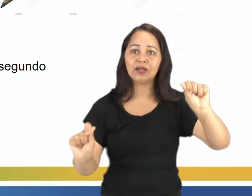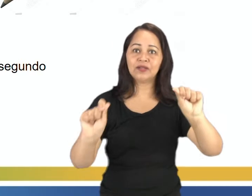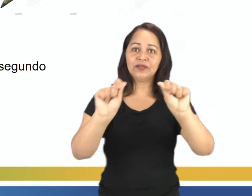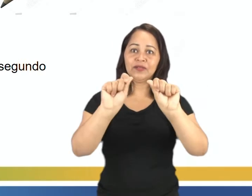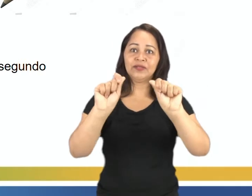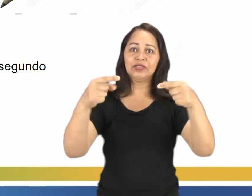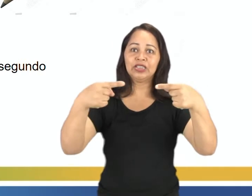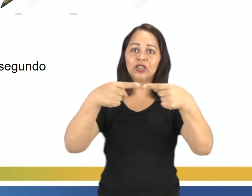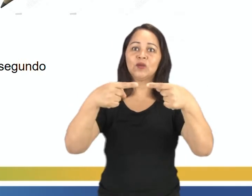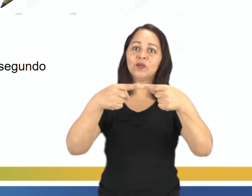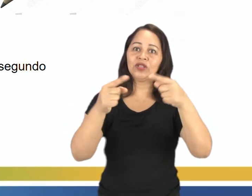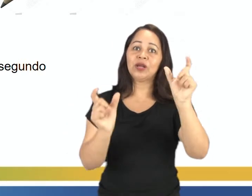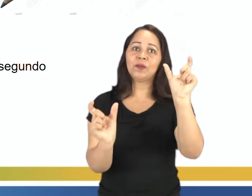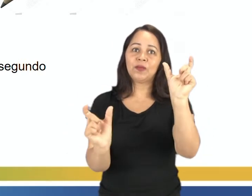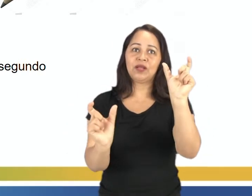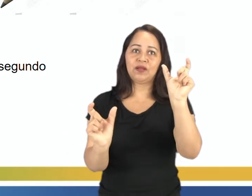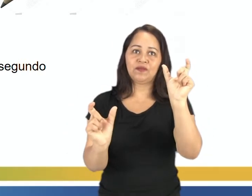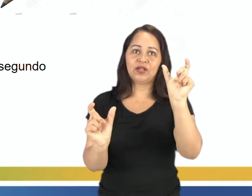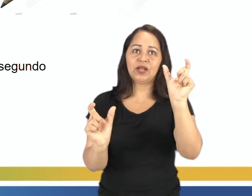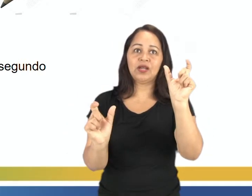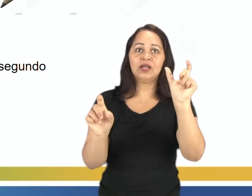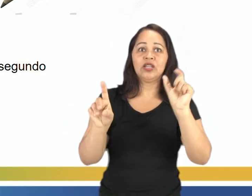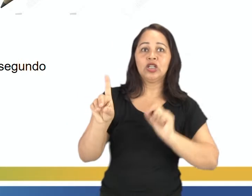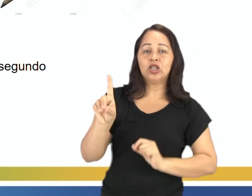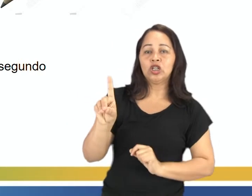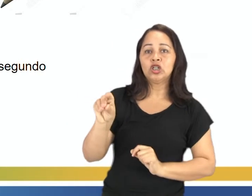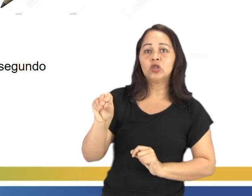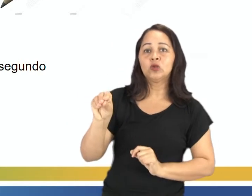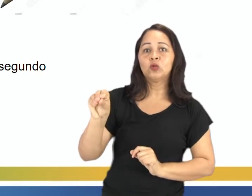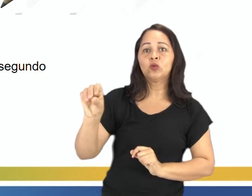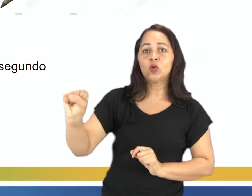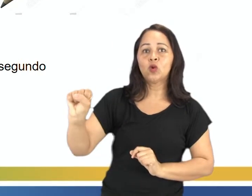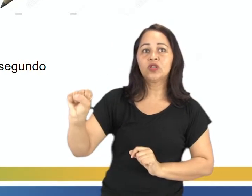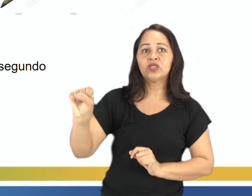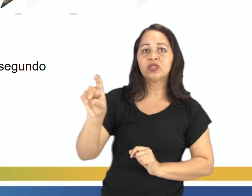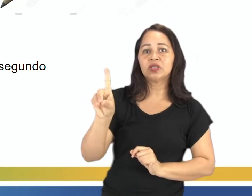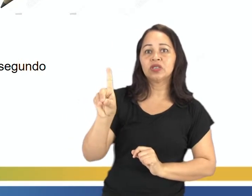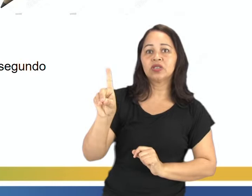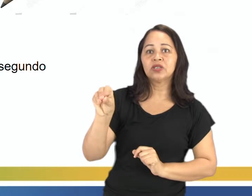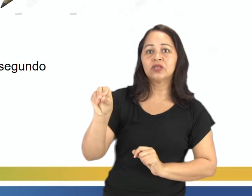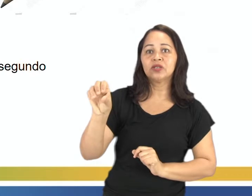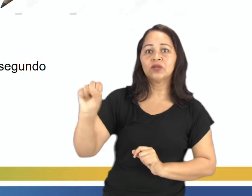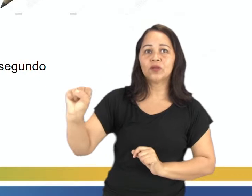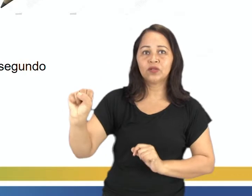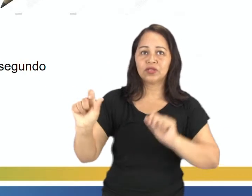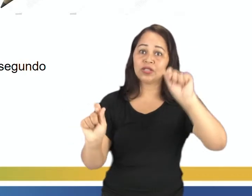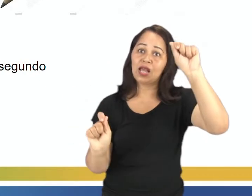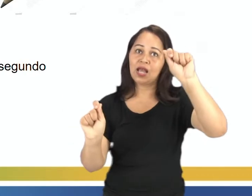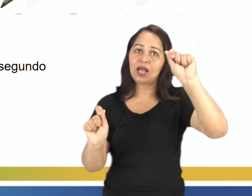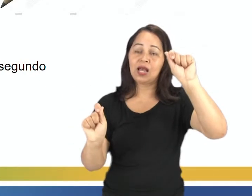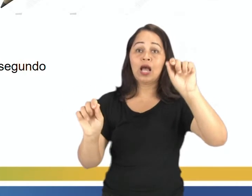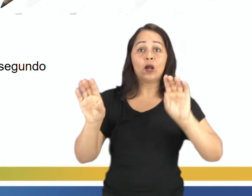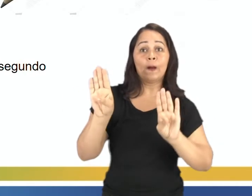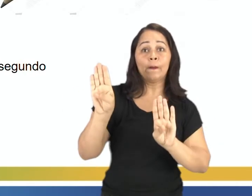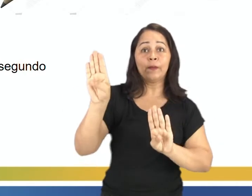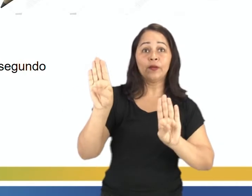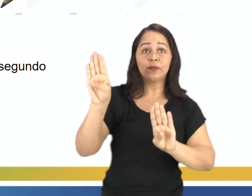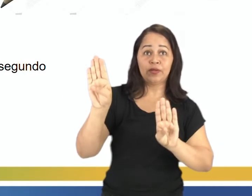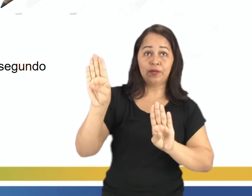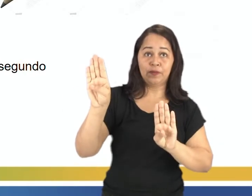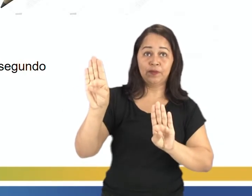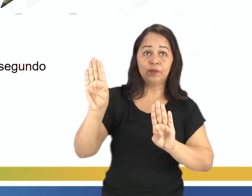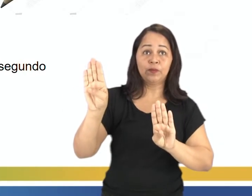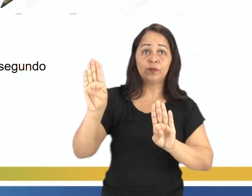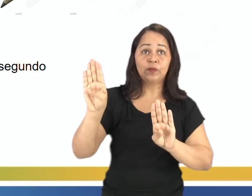vós, ó montes, o instrumento, ouvi, pois, o meu fúnebre lamento, se é que